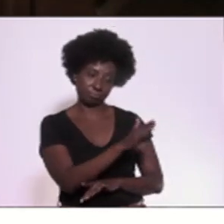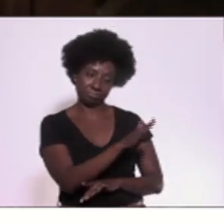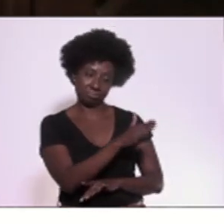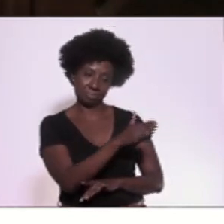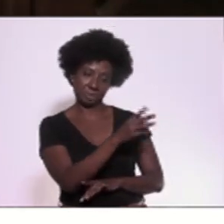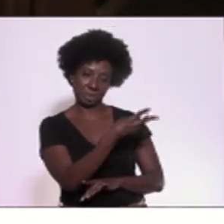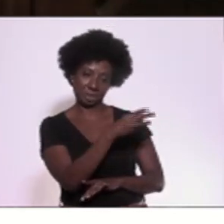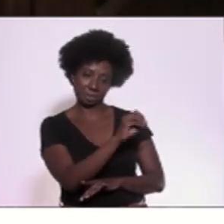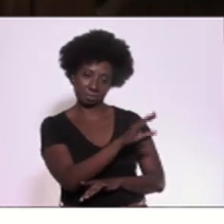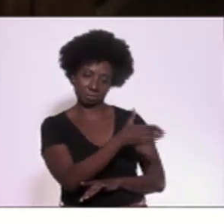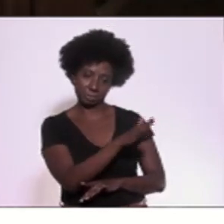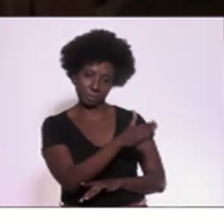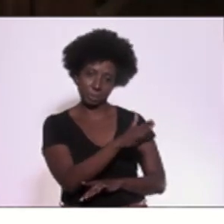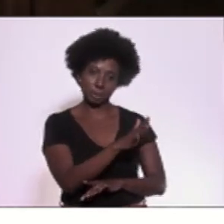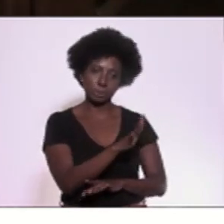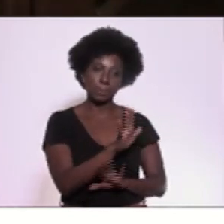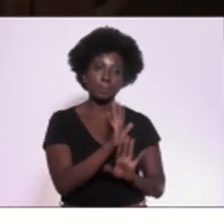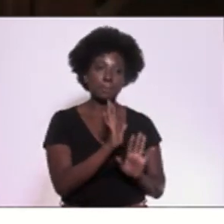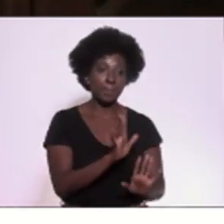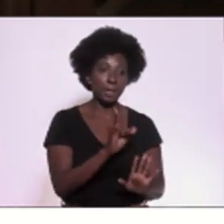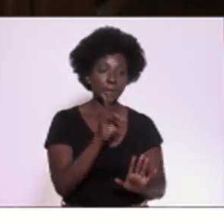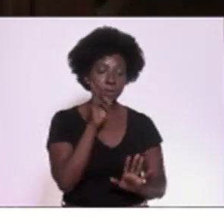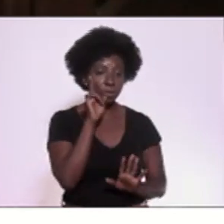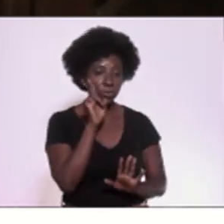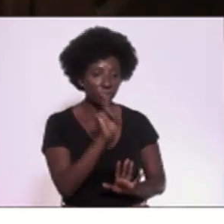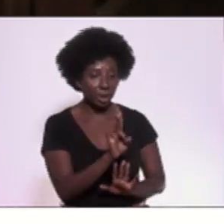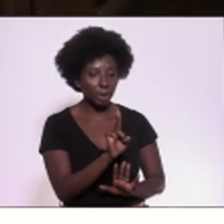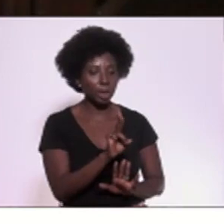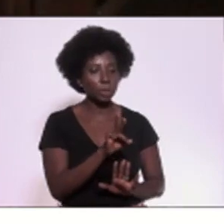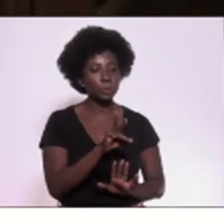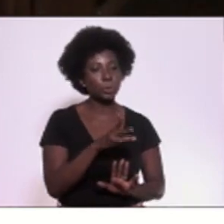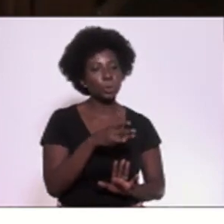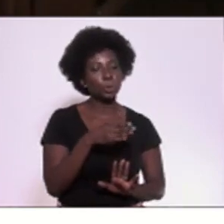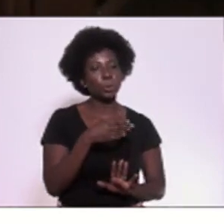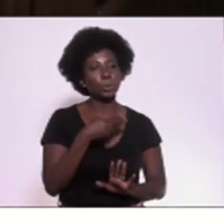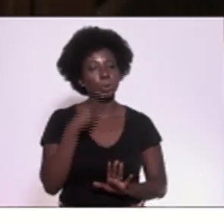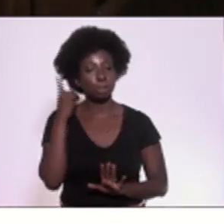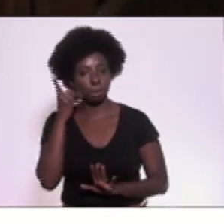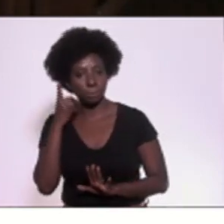Mas eu, vendo a disposição do deputado Eliomar Coelho,